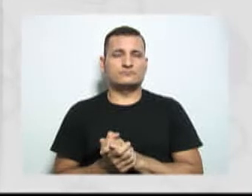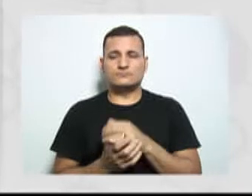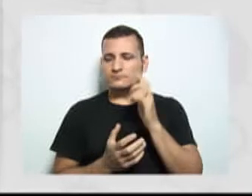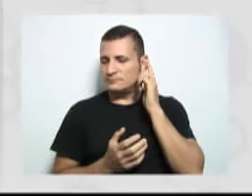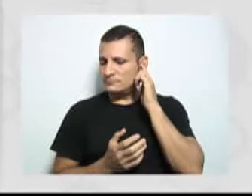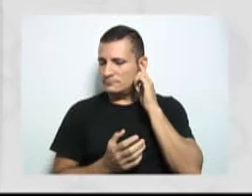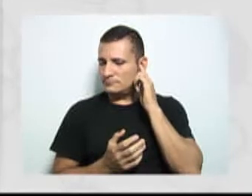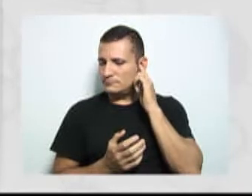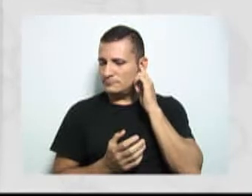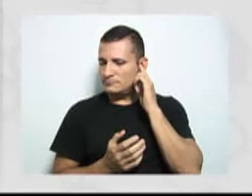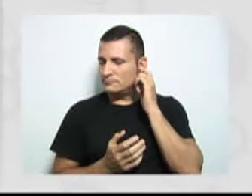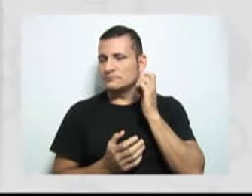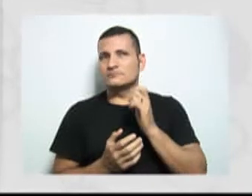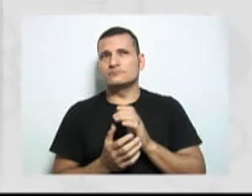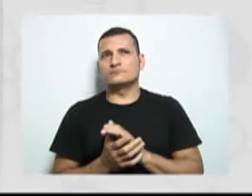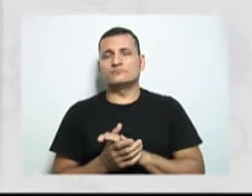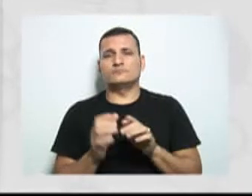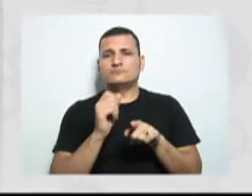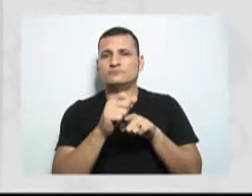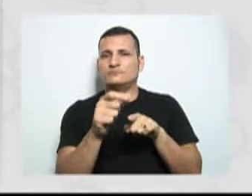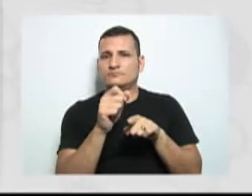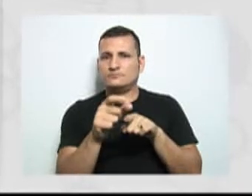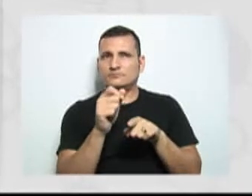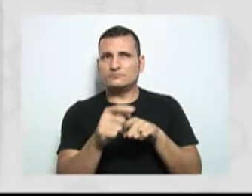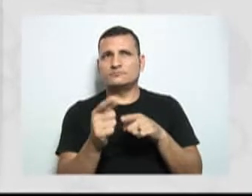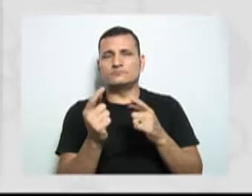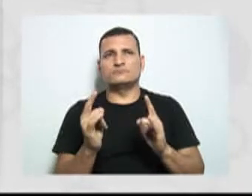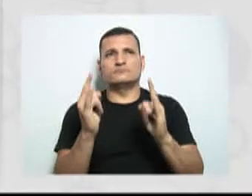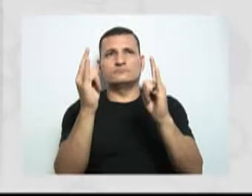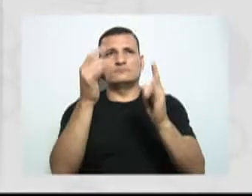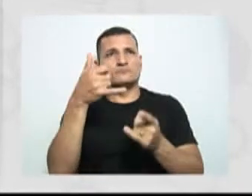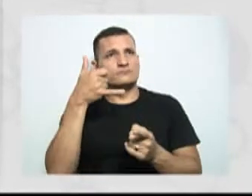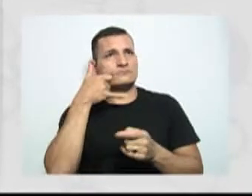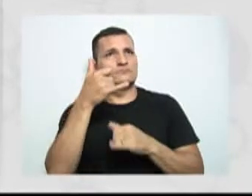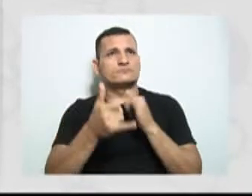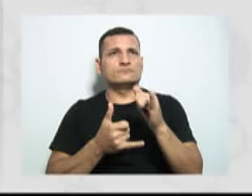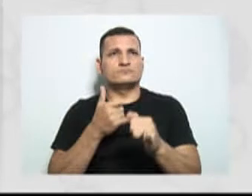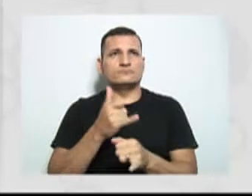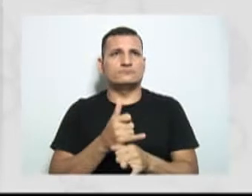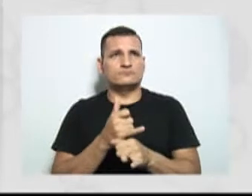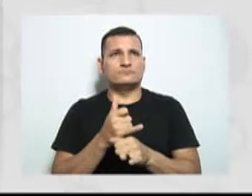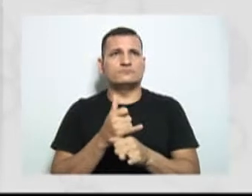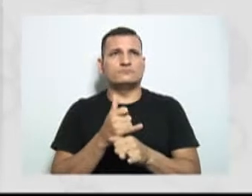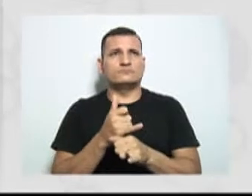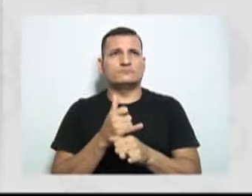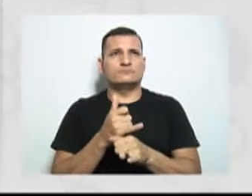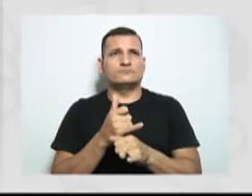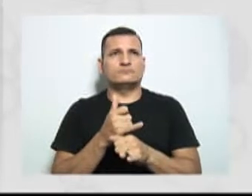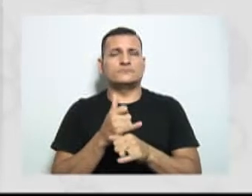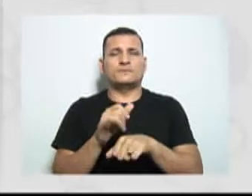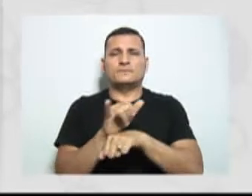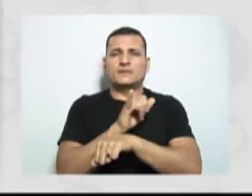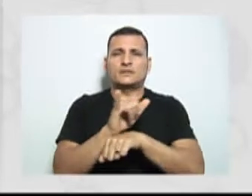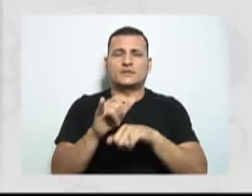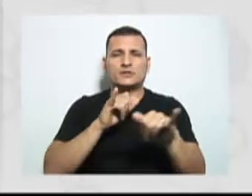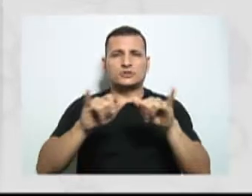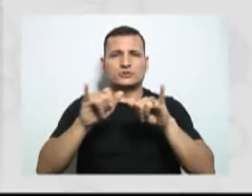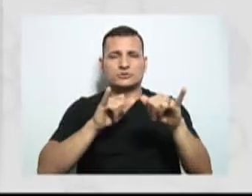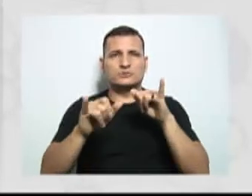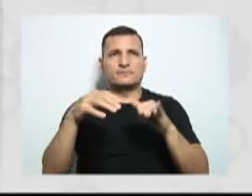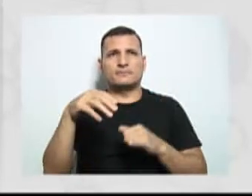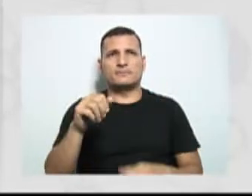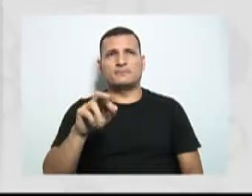R$2.000. Referentes ao aluguel do prédio de cooperativa, telefone, internet e despesa com marketing. Então aqui nós temos as